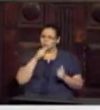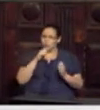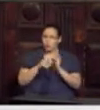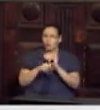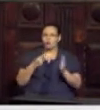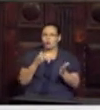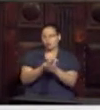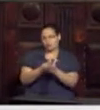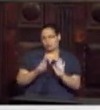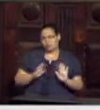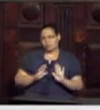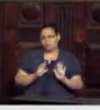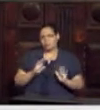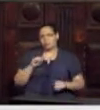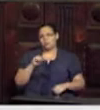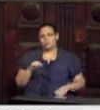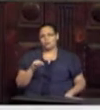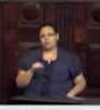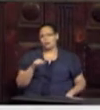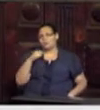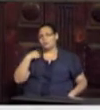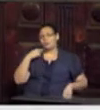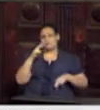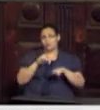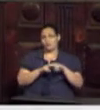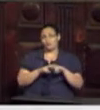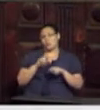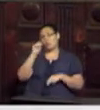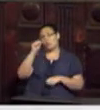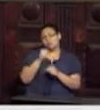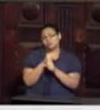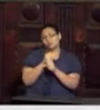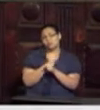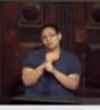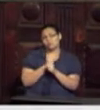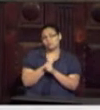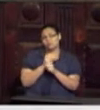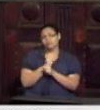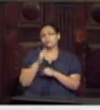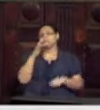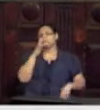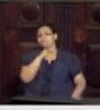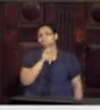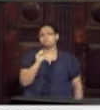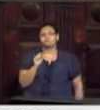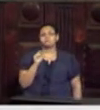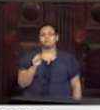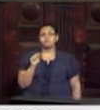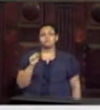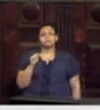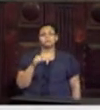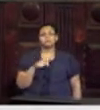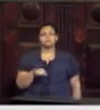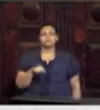pena dele não passa de 8 anos. E aí isso quer dizer que ele, com